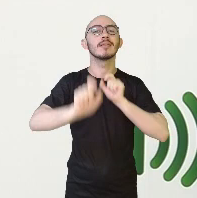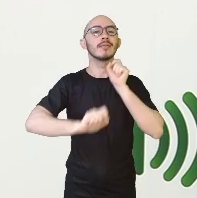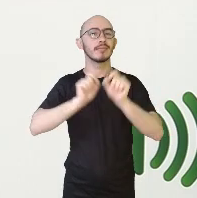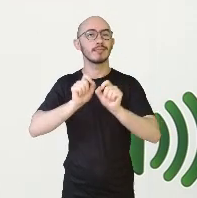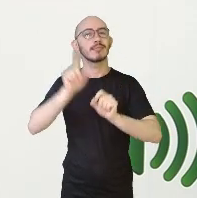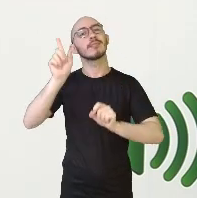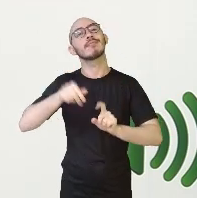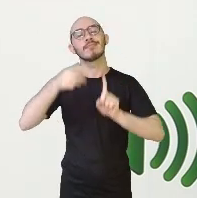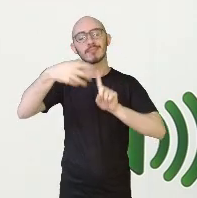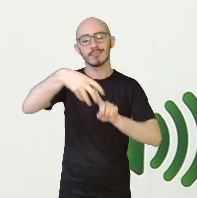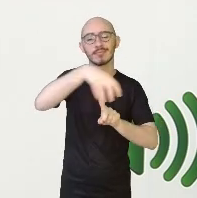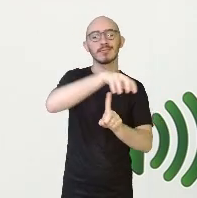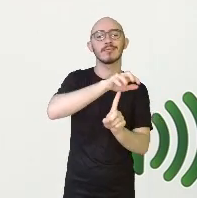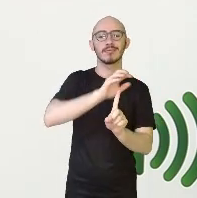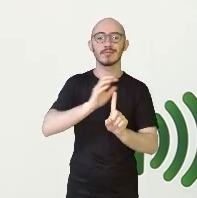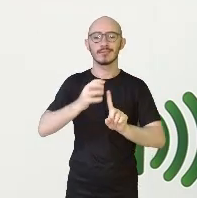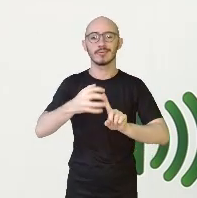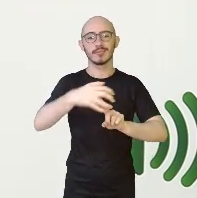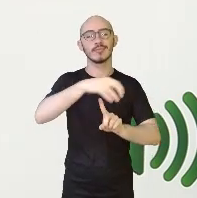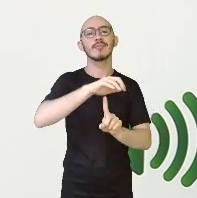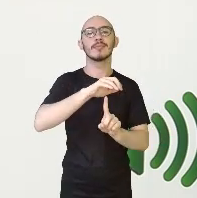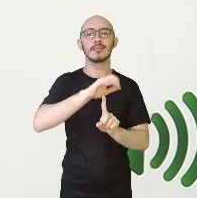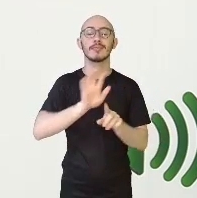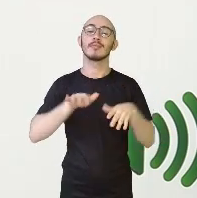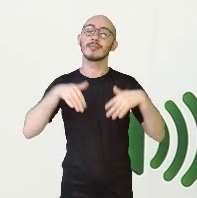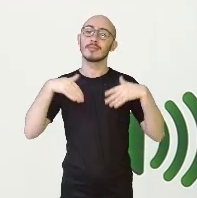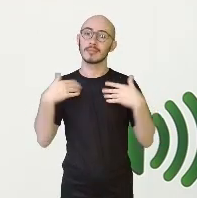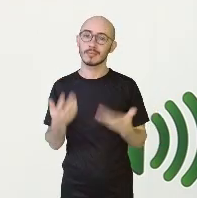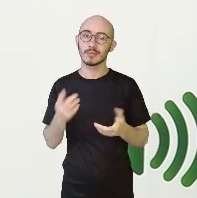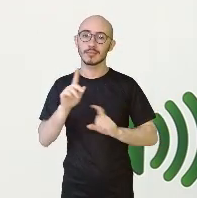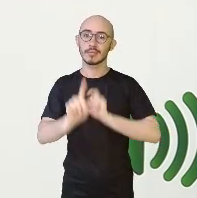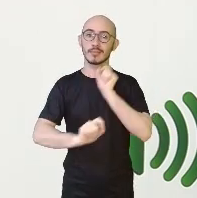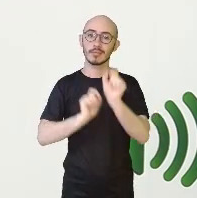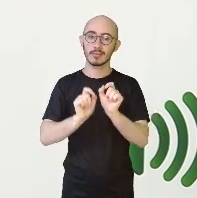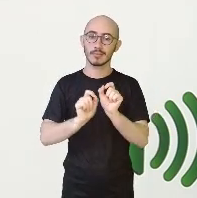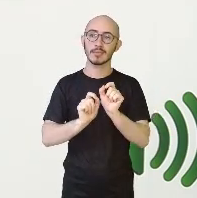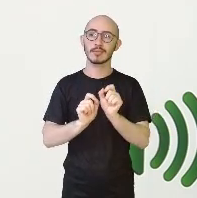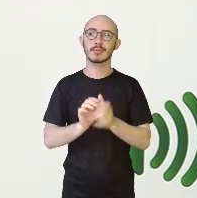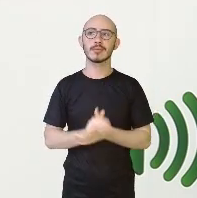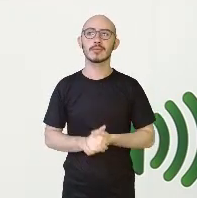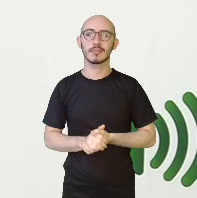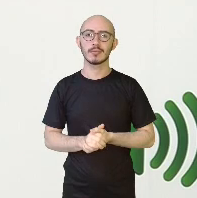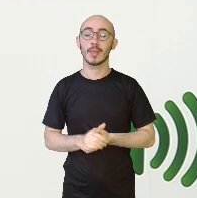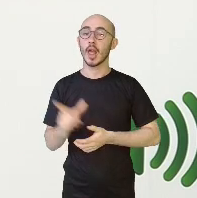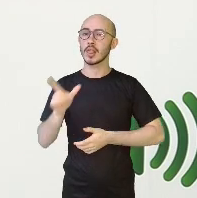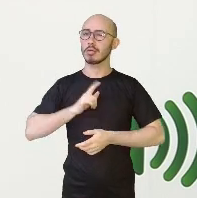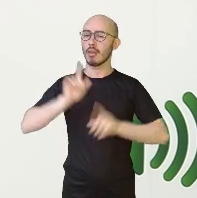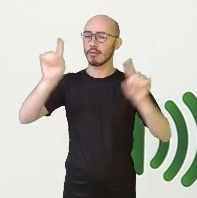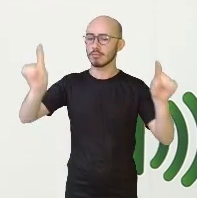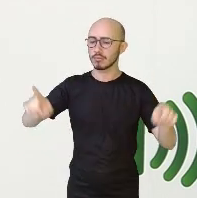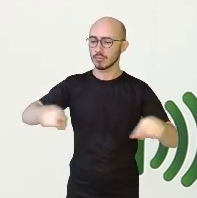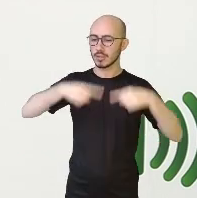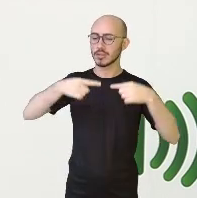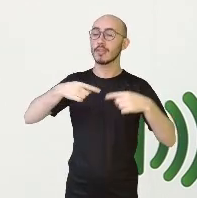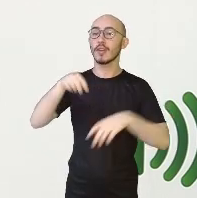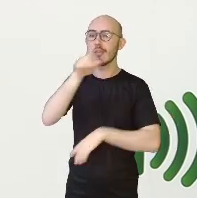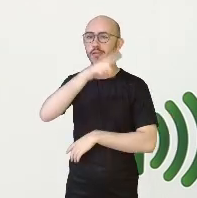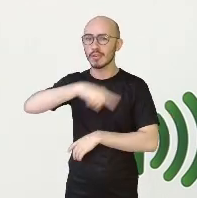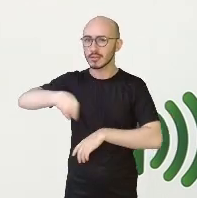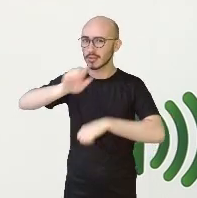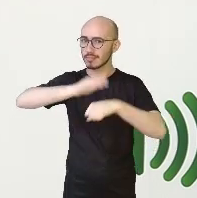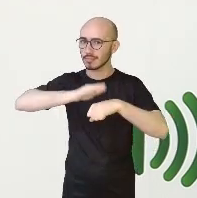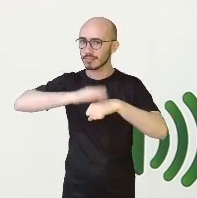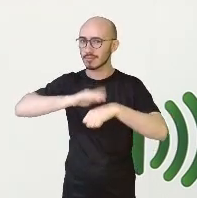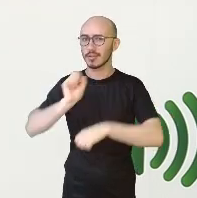o frevo. Aí eu deixo aqui para vocês um desafio para a